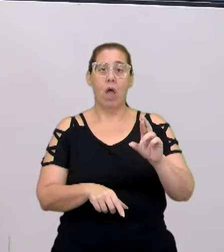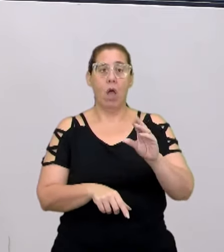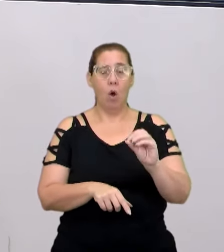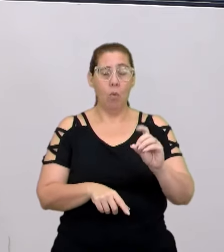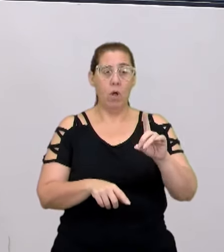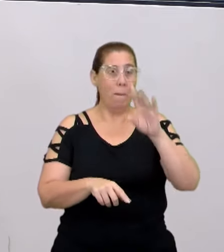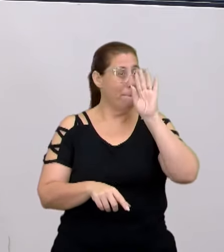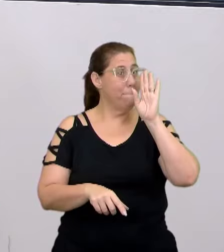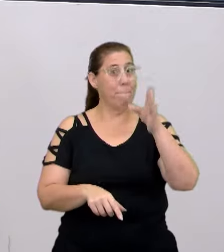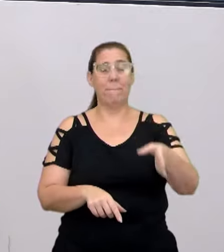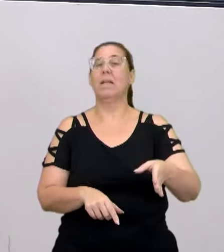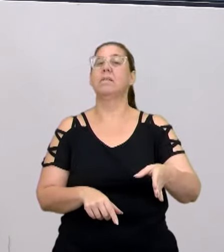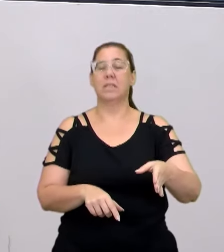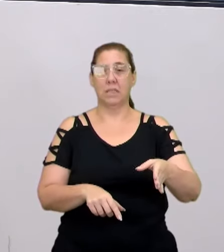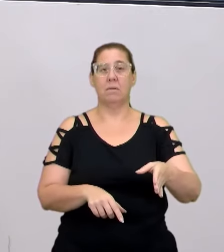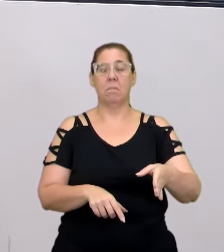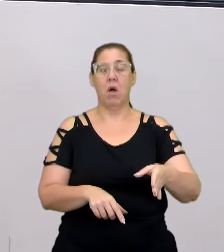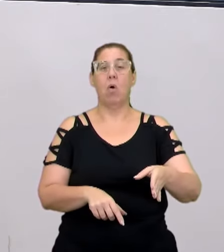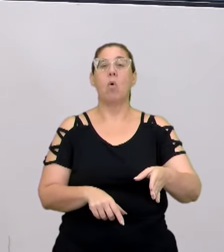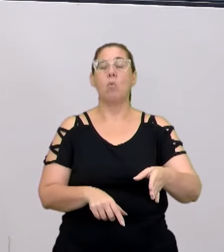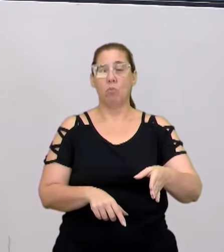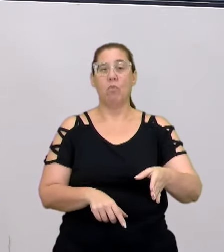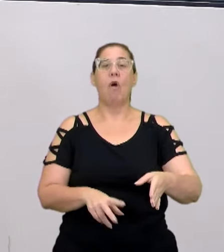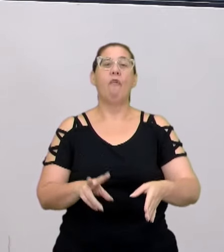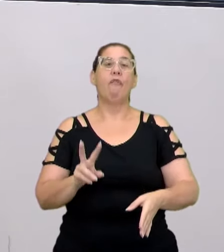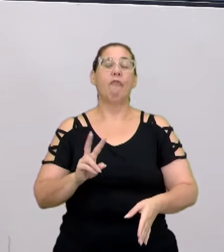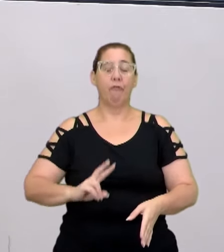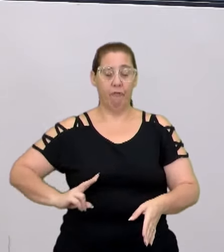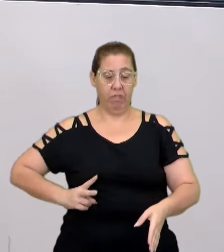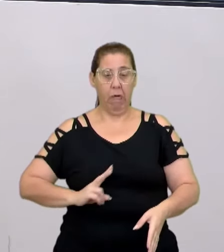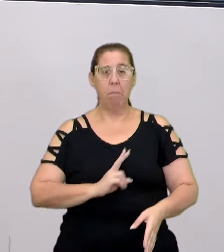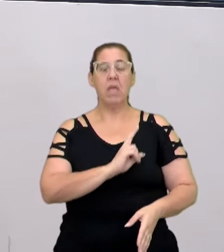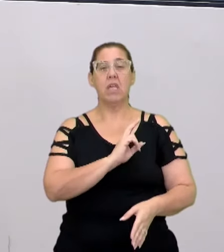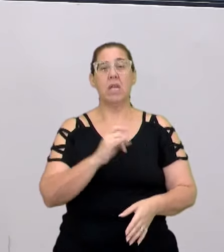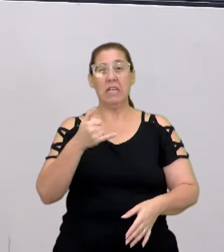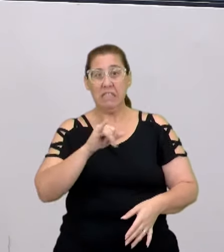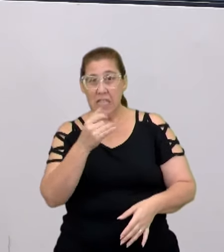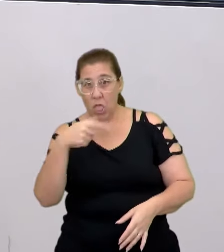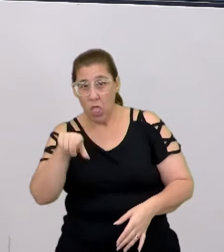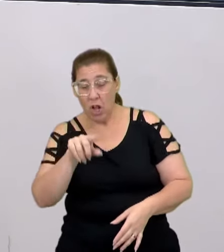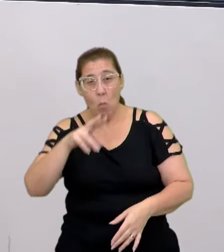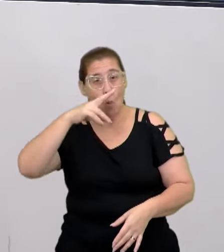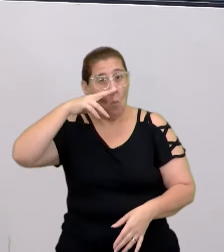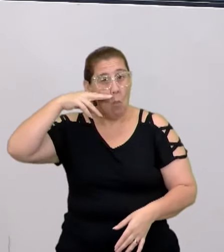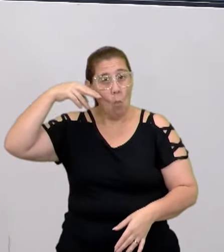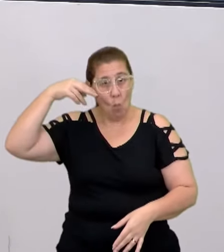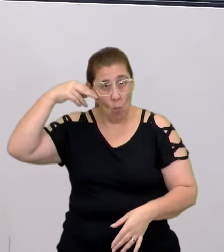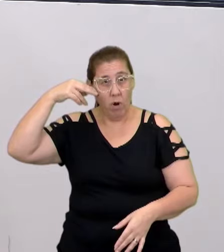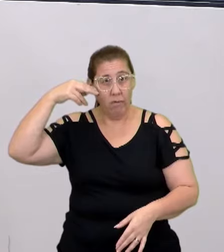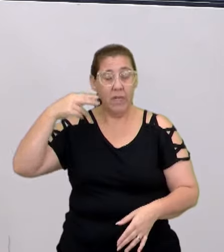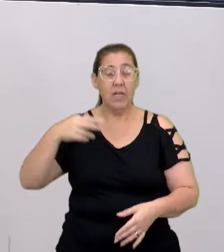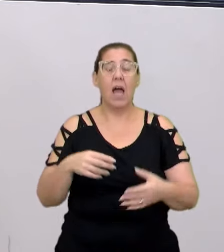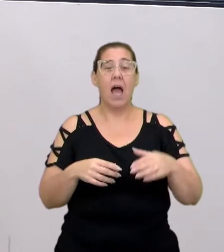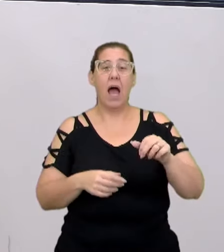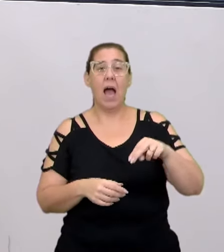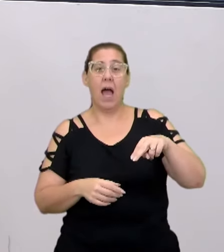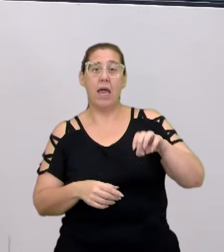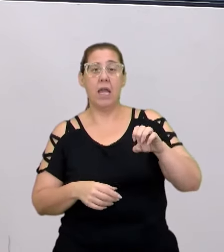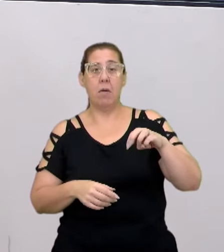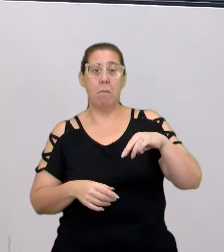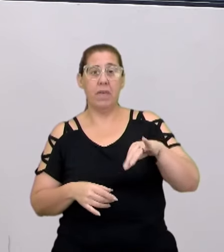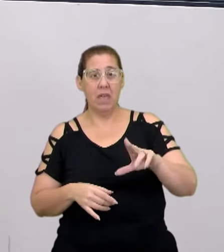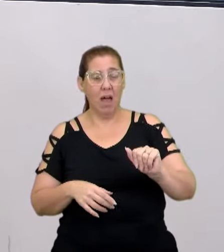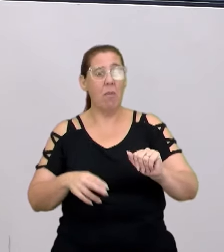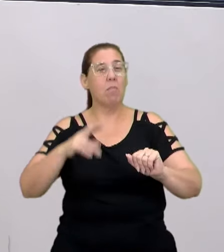dos principais nutrientes que, quando a gente está com anemia, especificamente a ferro priva, então esse é um